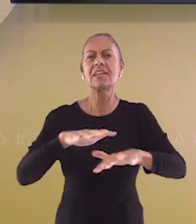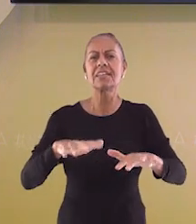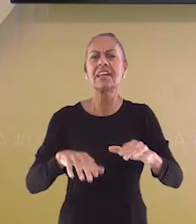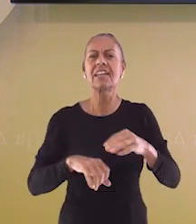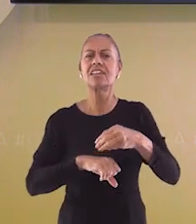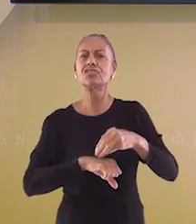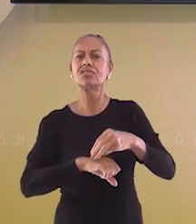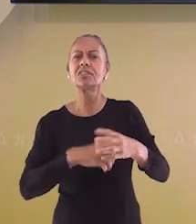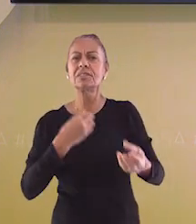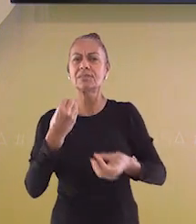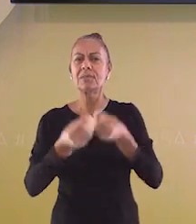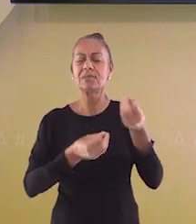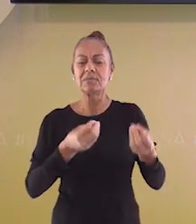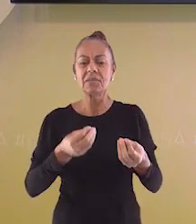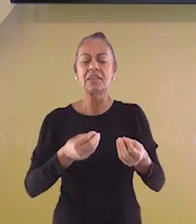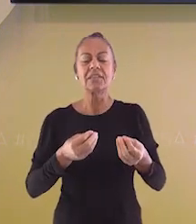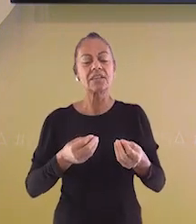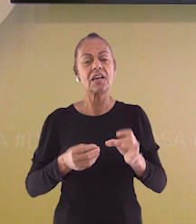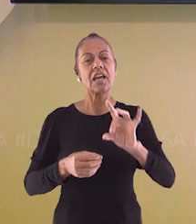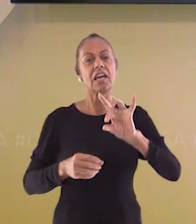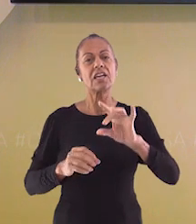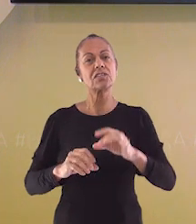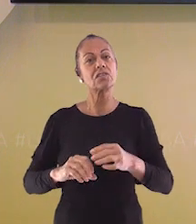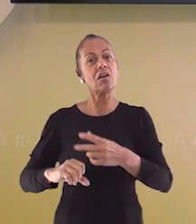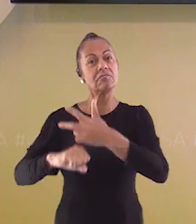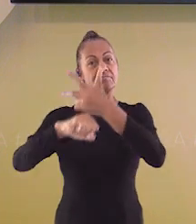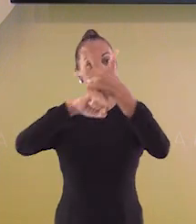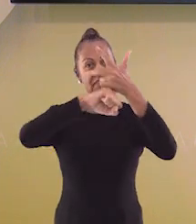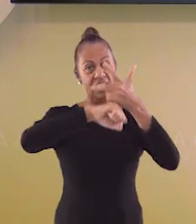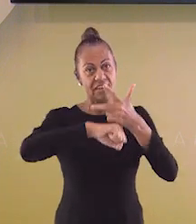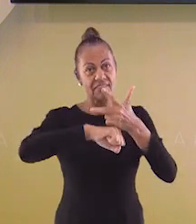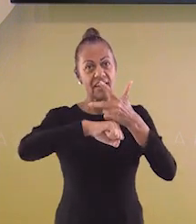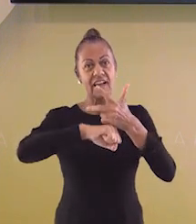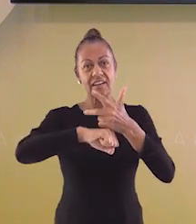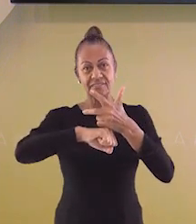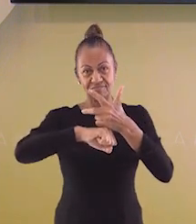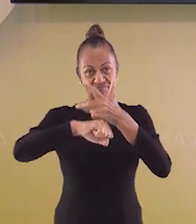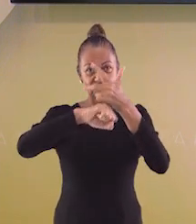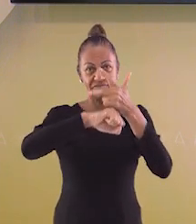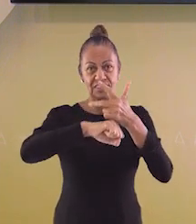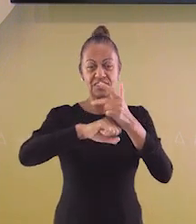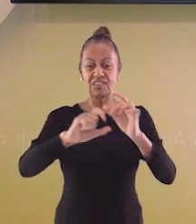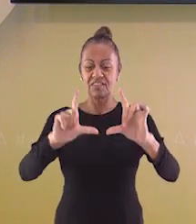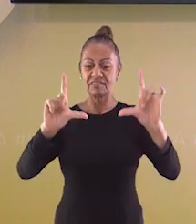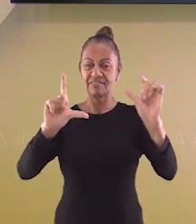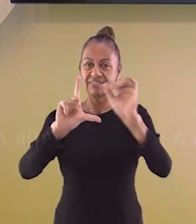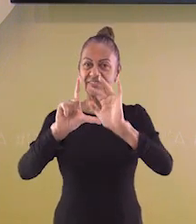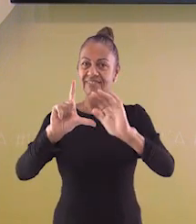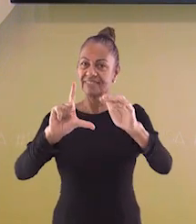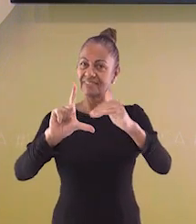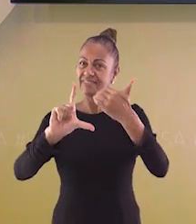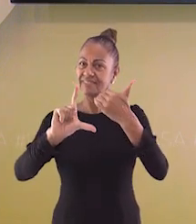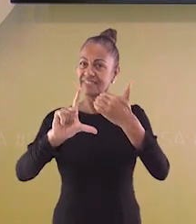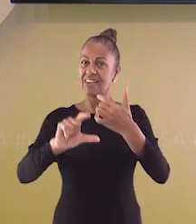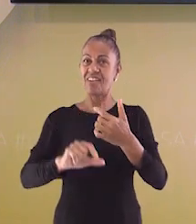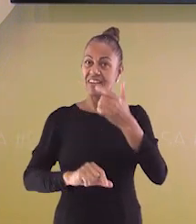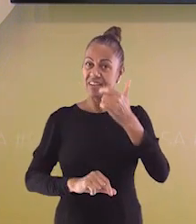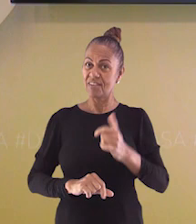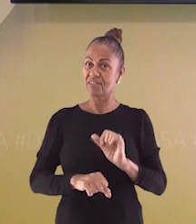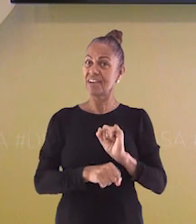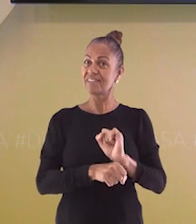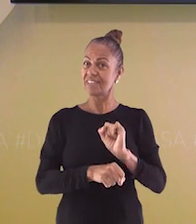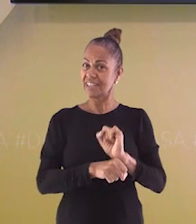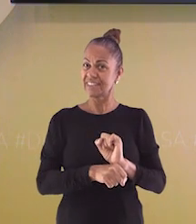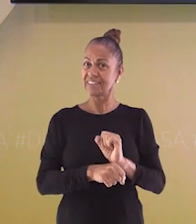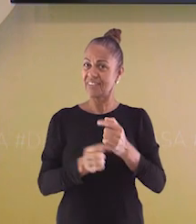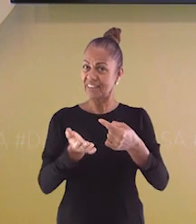bem fácil, é só apontar a câmera do seu celular para ele, gravar um vídeo e nos enviar. É fácil, né? Então fica aguardando